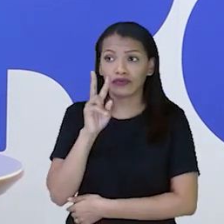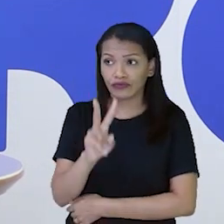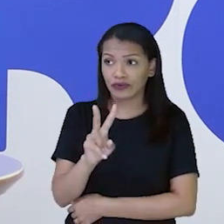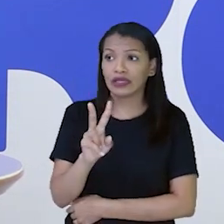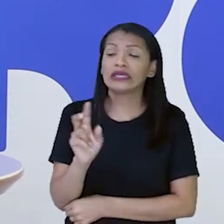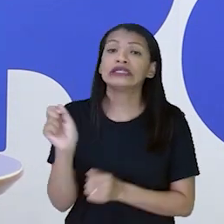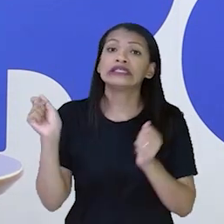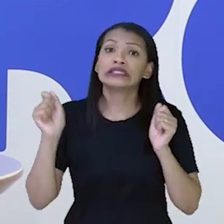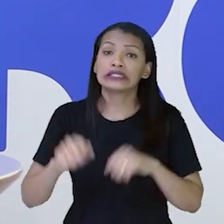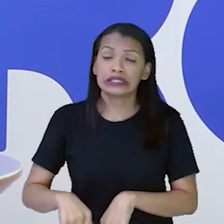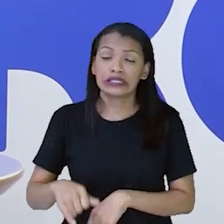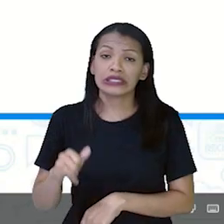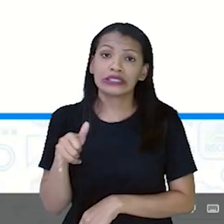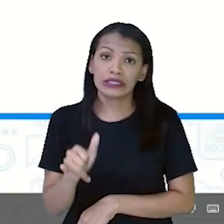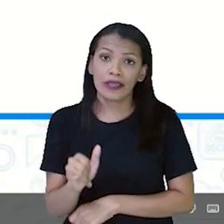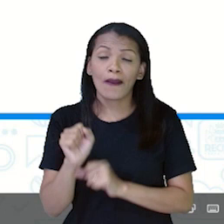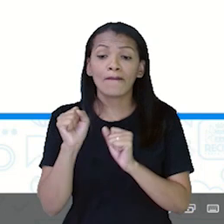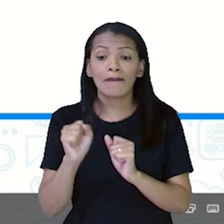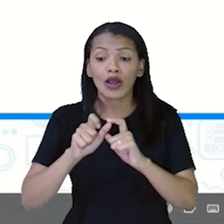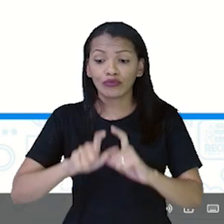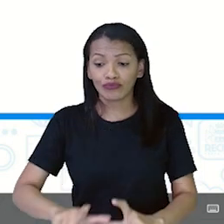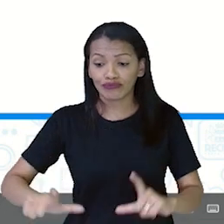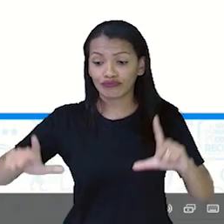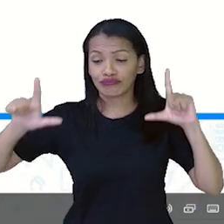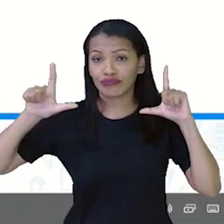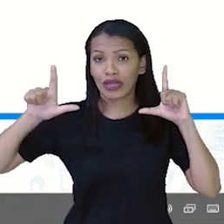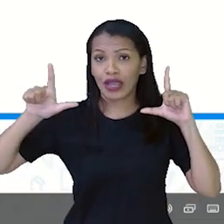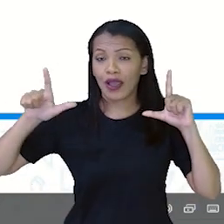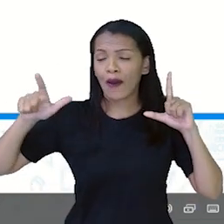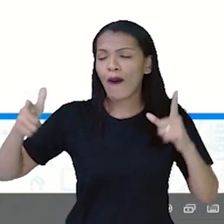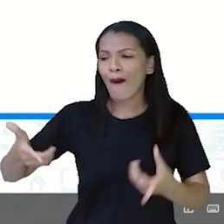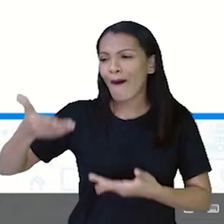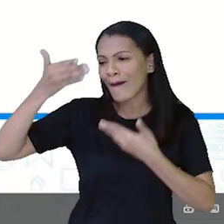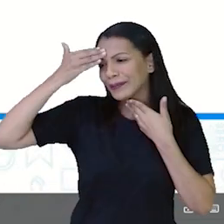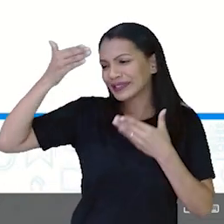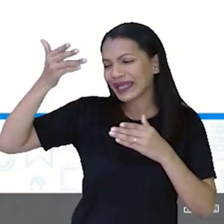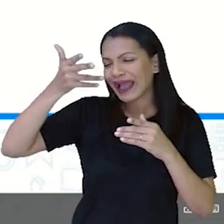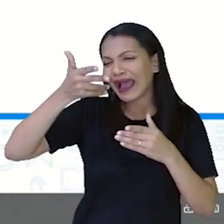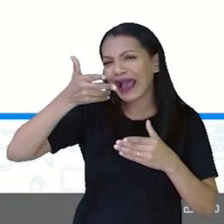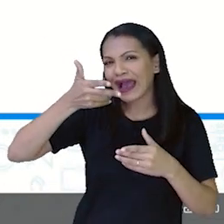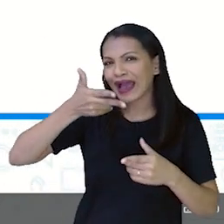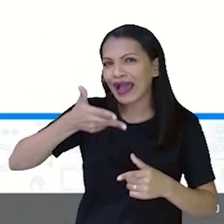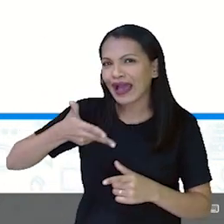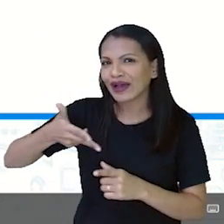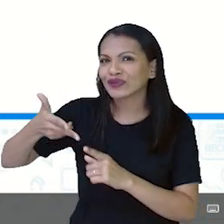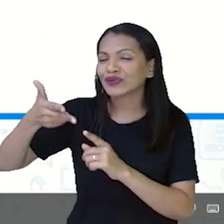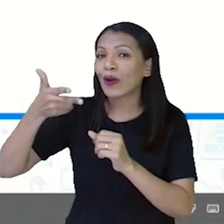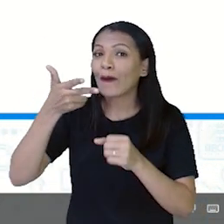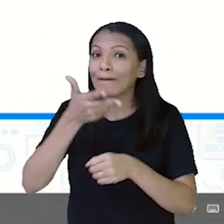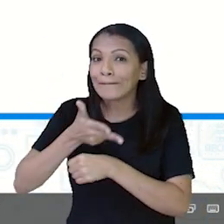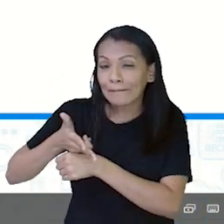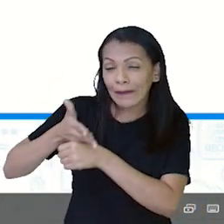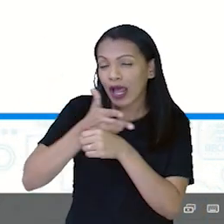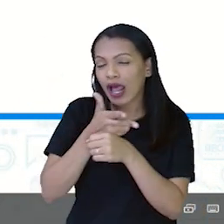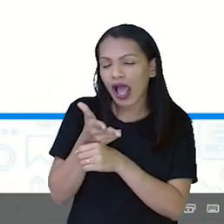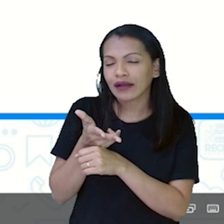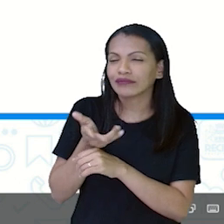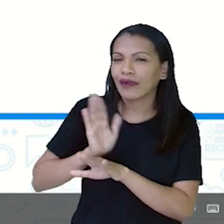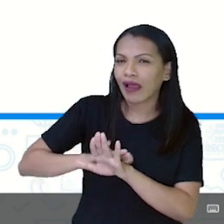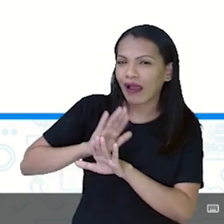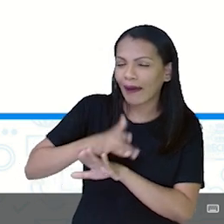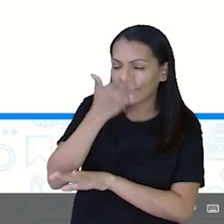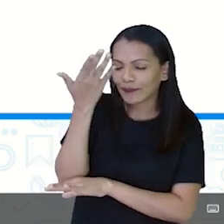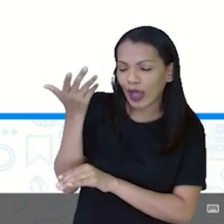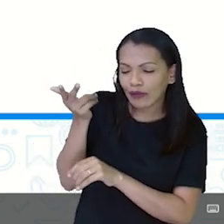esperar aqui pudesse só abrir para na vocês tela. abrirem Isso, aqui. valeu, olha. produção, vocês são show de bola. E aí, pessoal? Olha